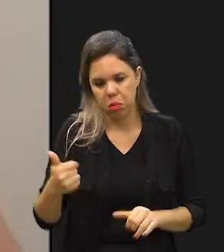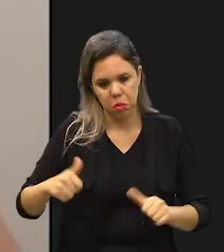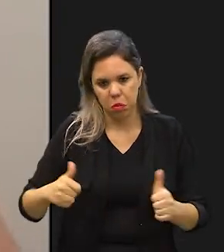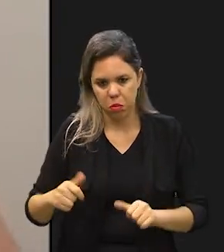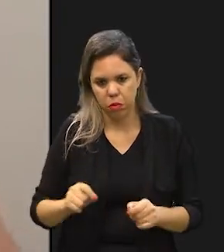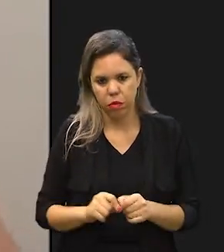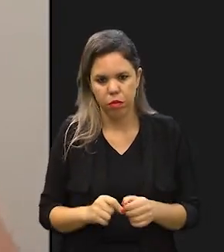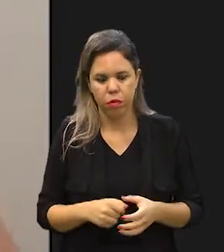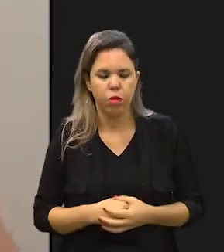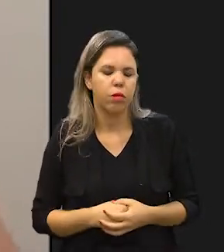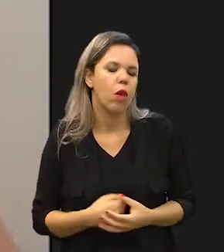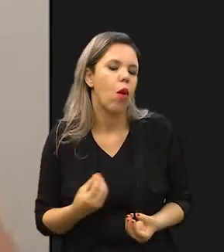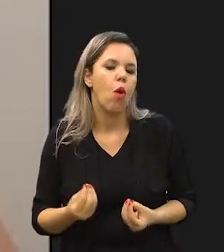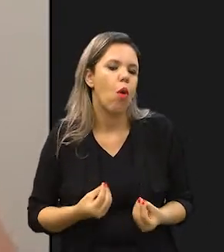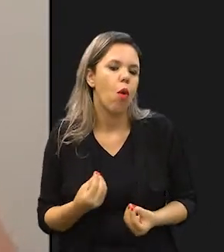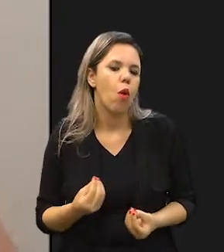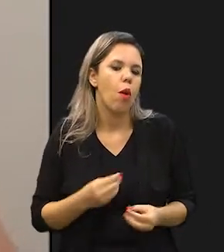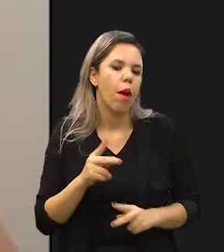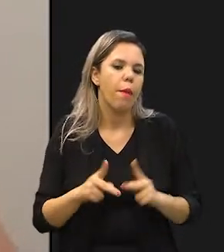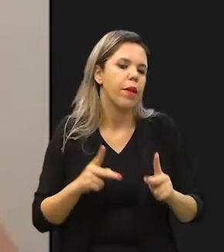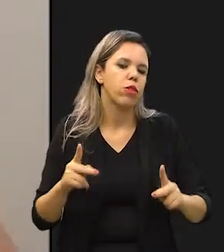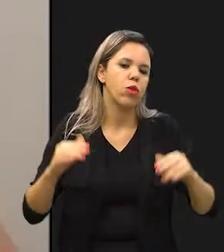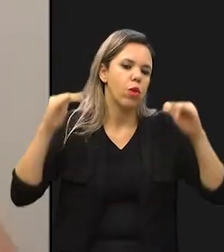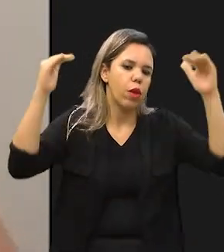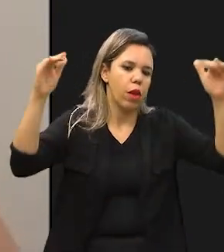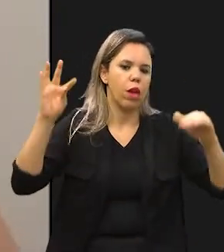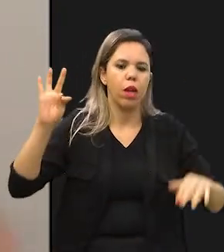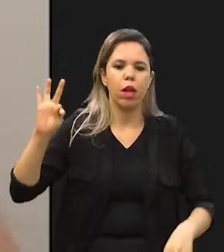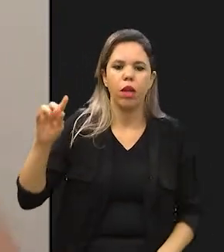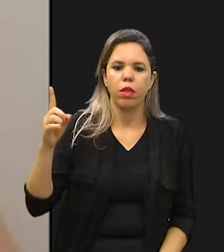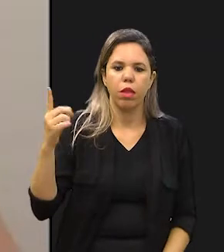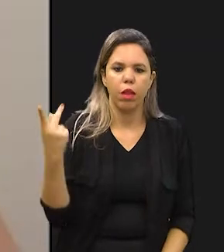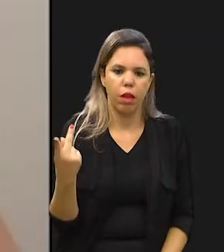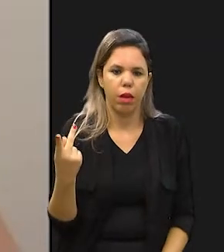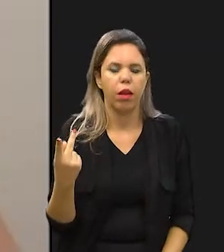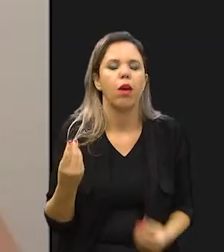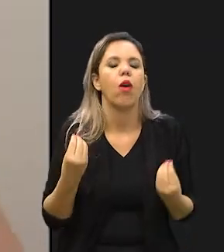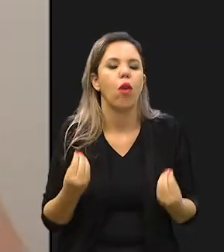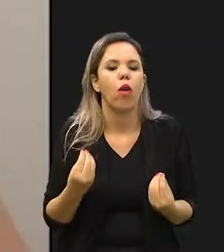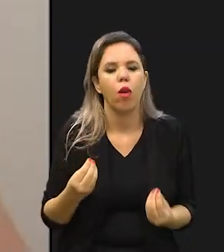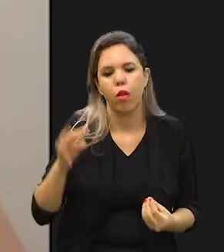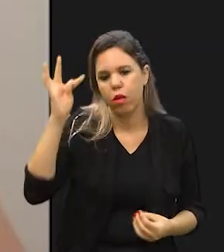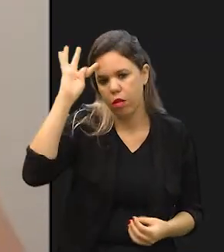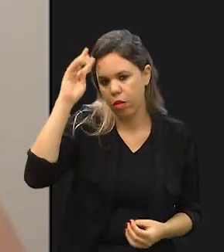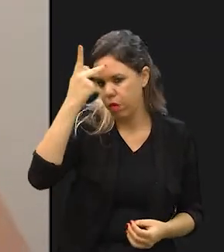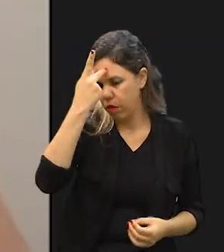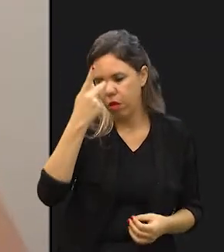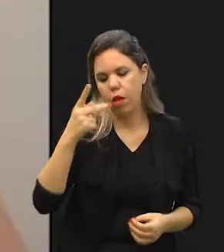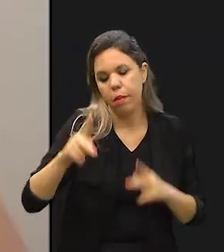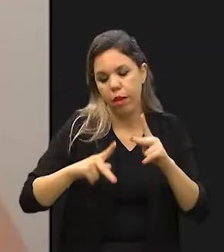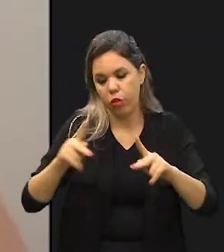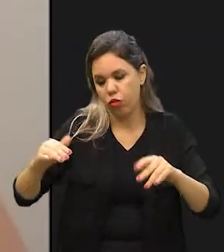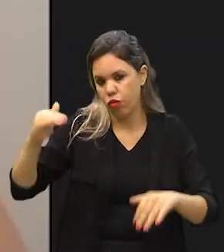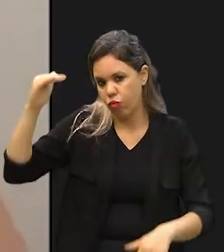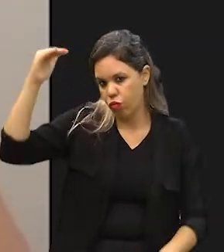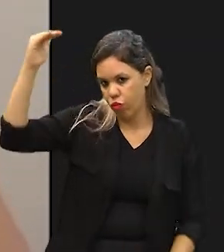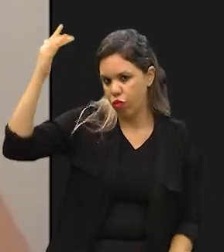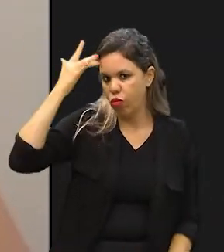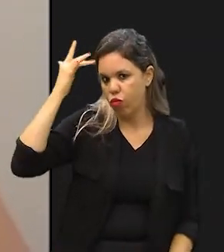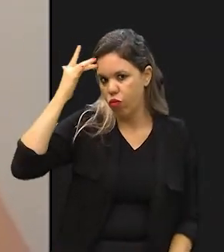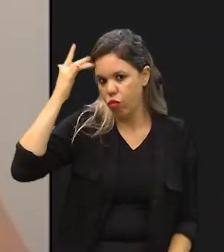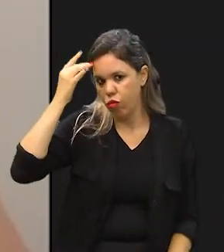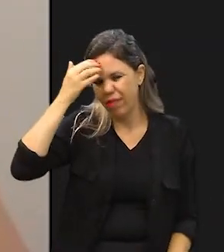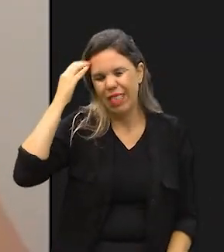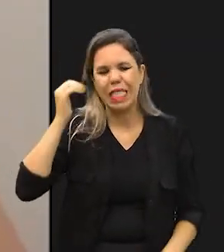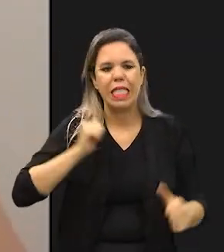diagnóstico feito. E como que é o adulto com TDAH? No geral, é aquele adulto que é